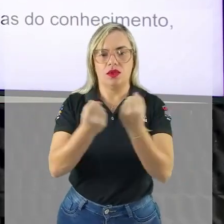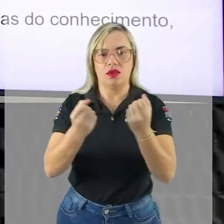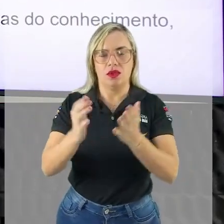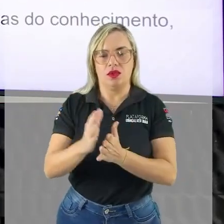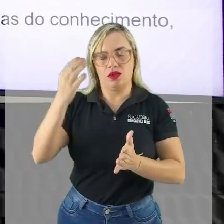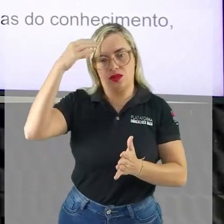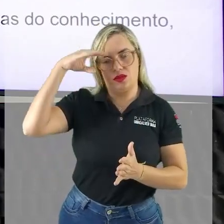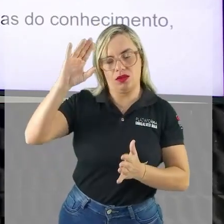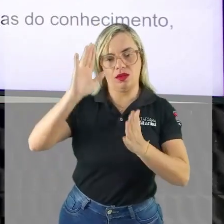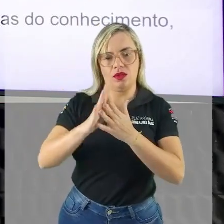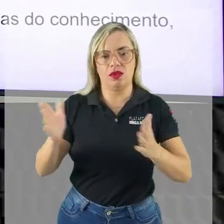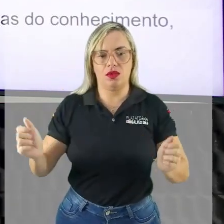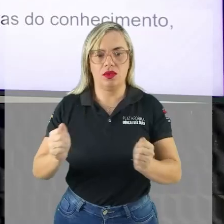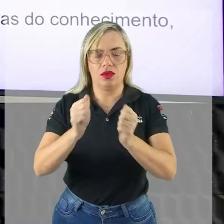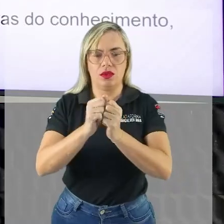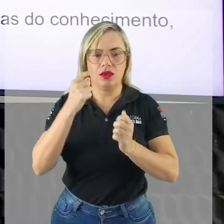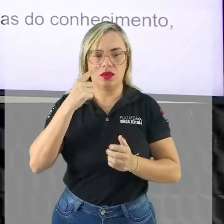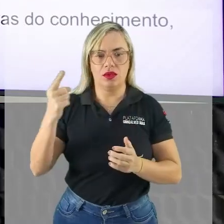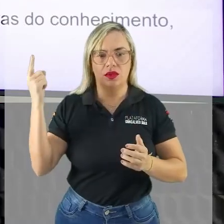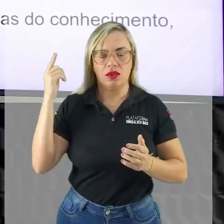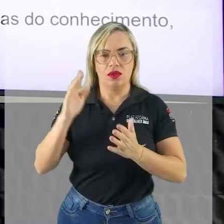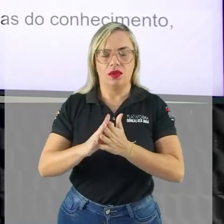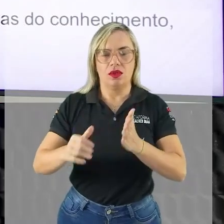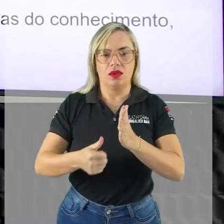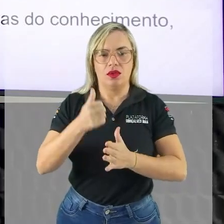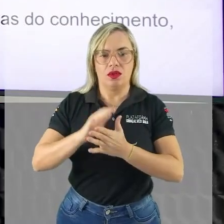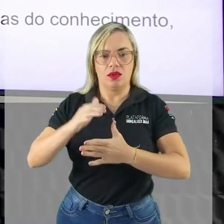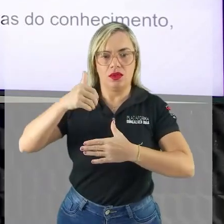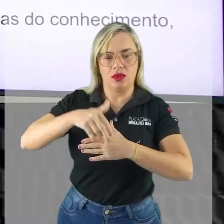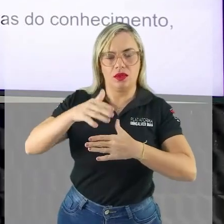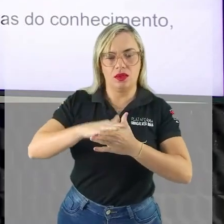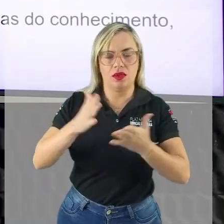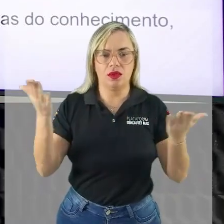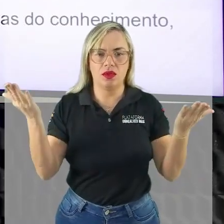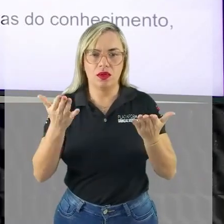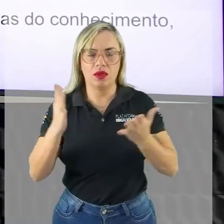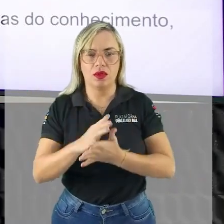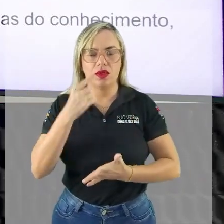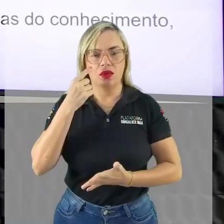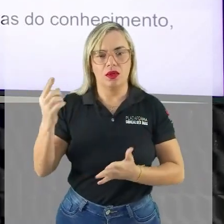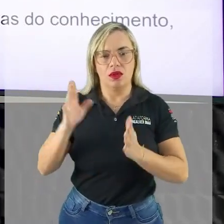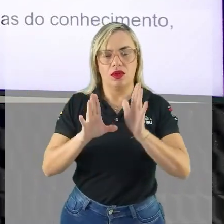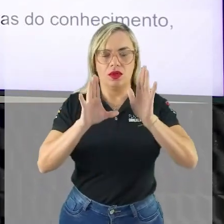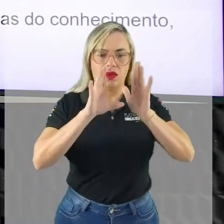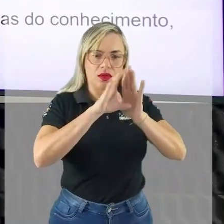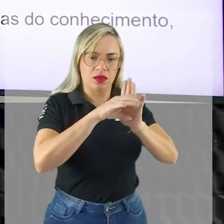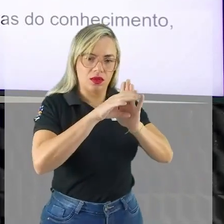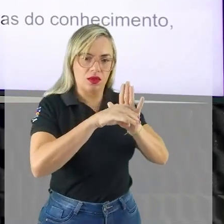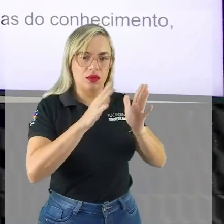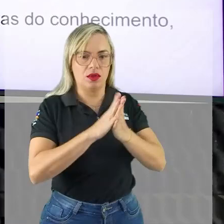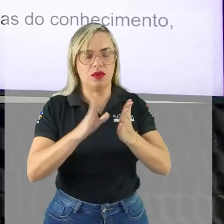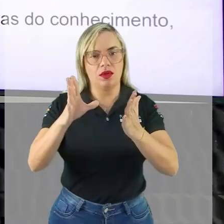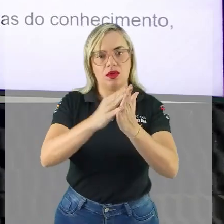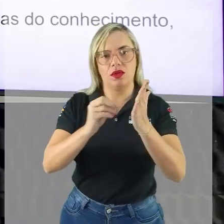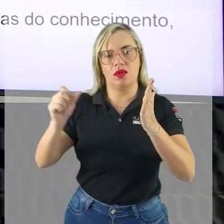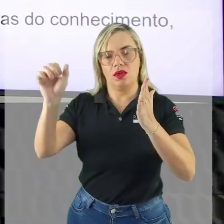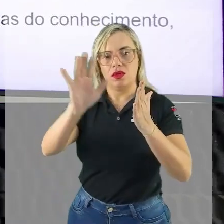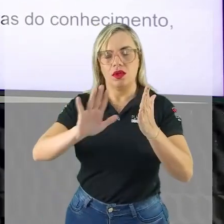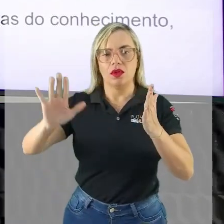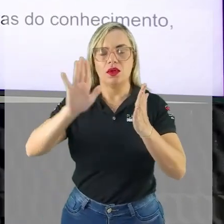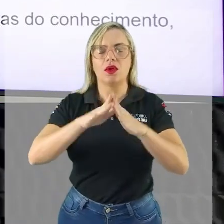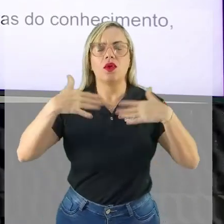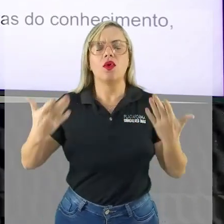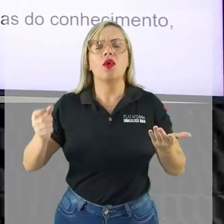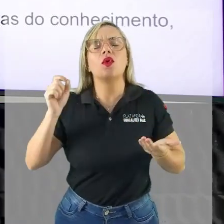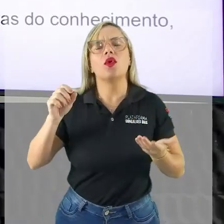Então, vem comigo, tá? Então, a primeira dica de hoje é você observar o conceito de intertextualidade. O